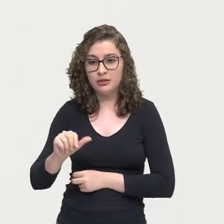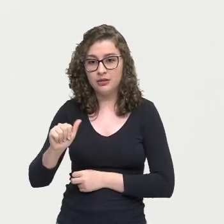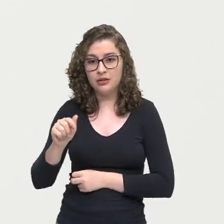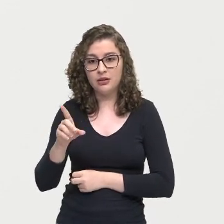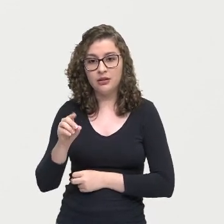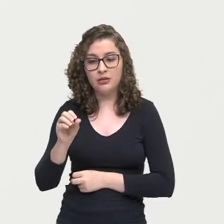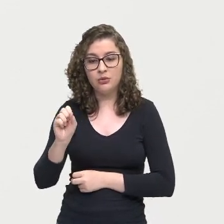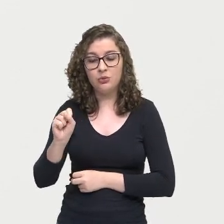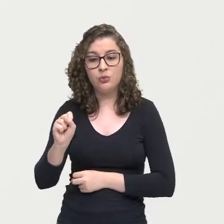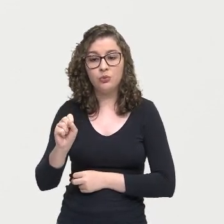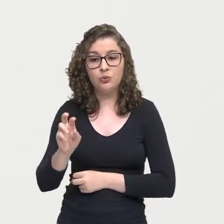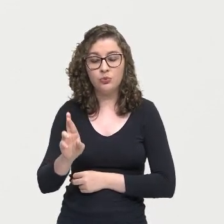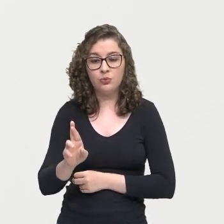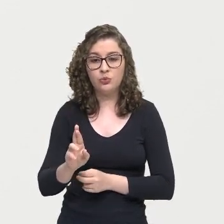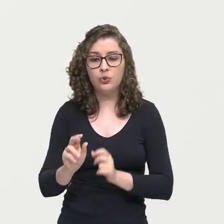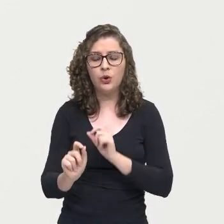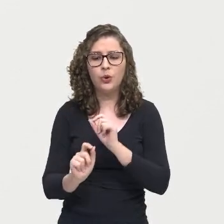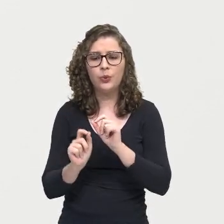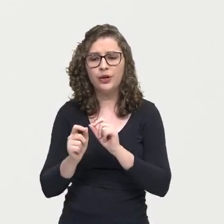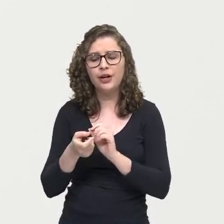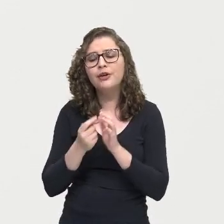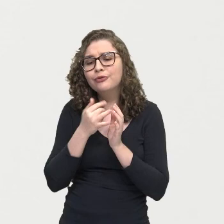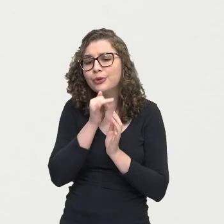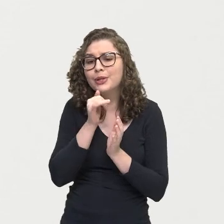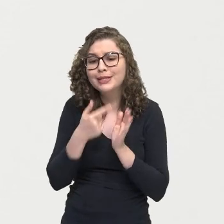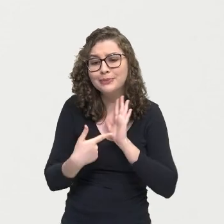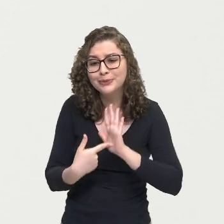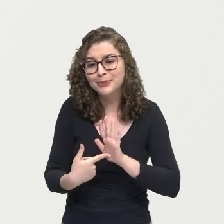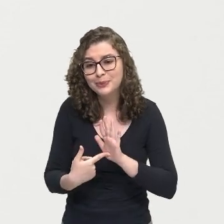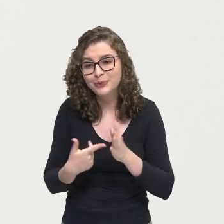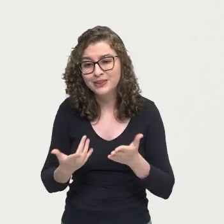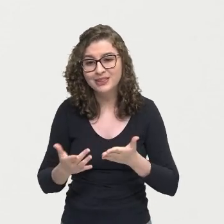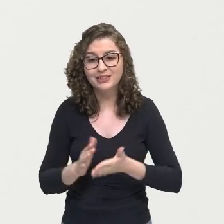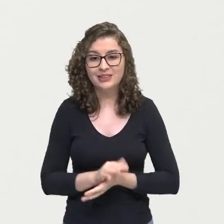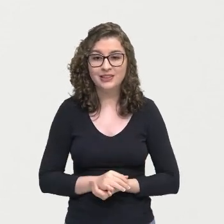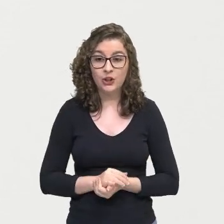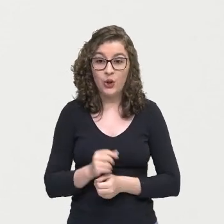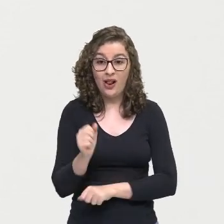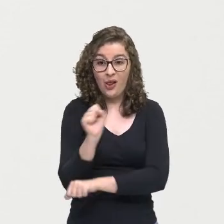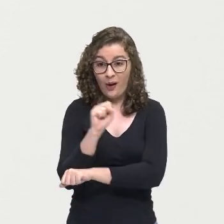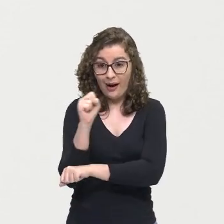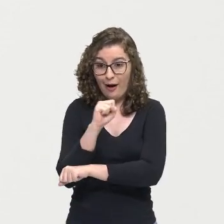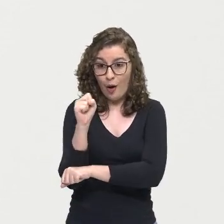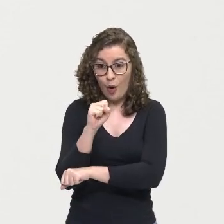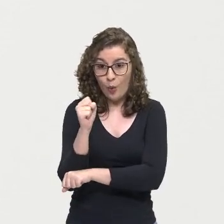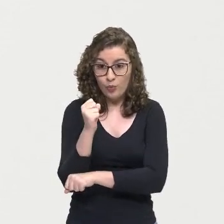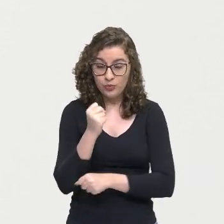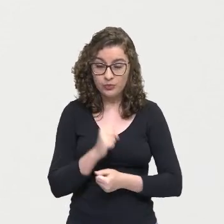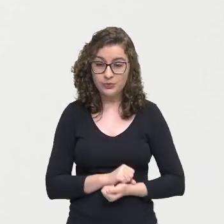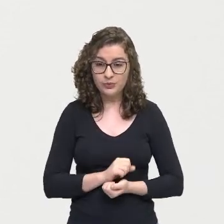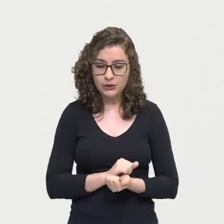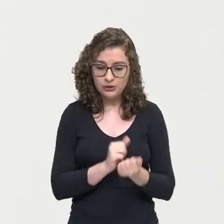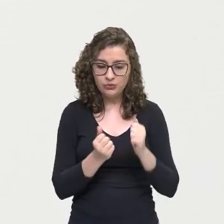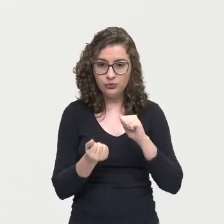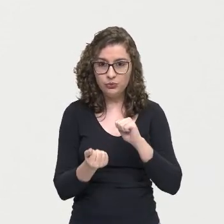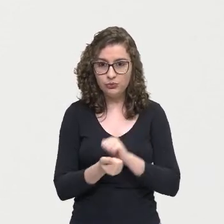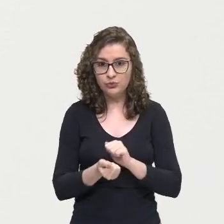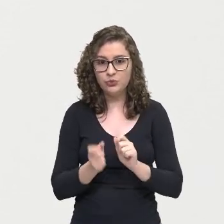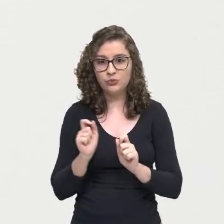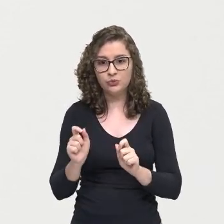de vocês, um dos exemplos, né? Que são os catalisadores automotivos, né? Os conversores